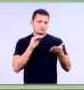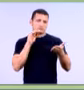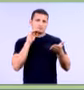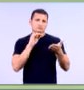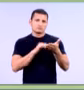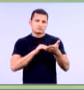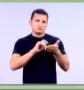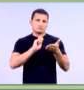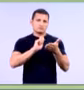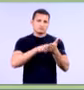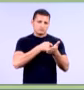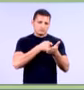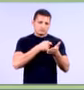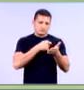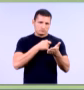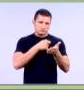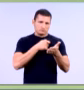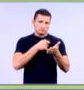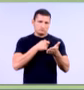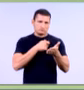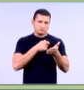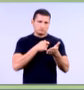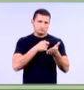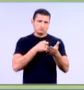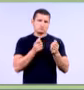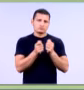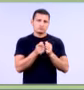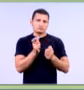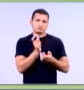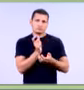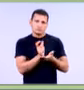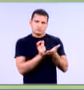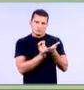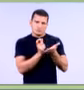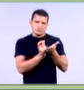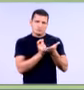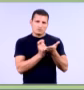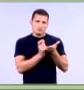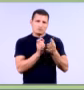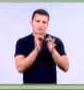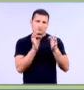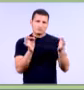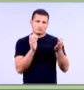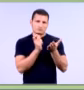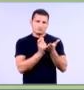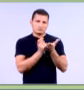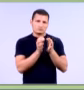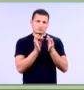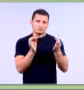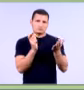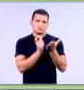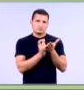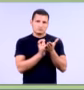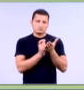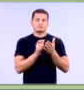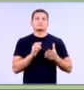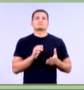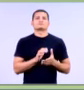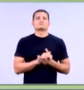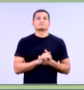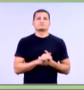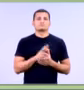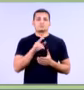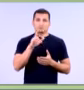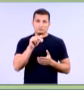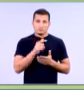a assinatura junta a uma palavra, uma frase do corpo do texto. Nunca deixe em